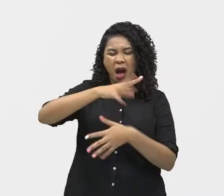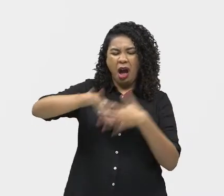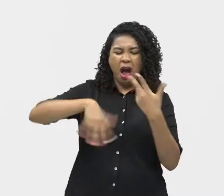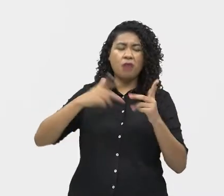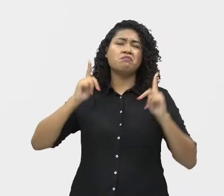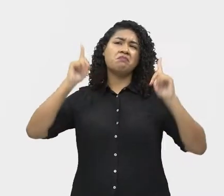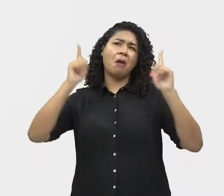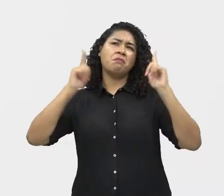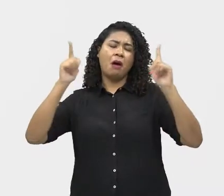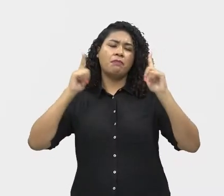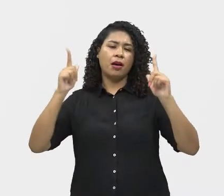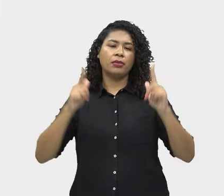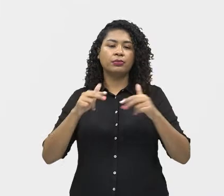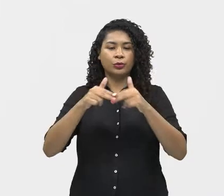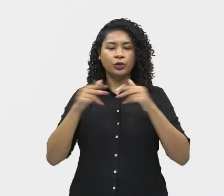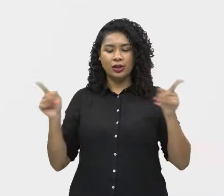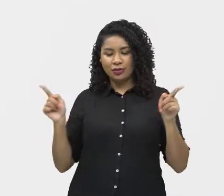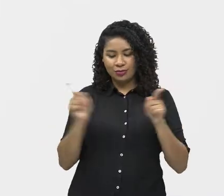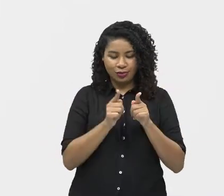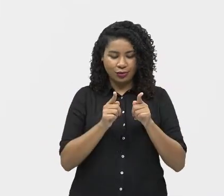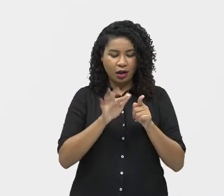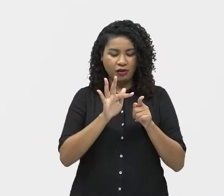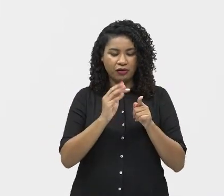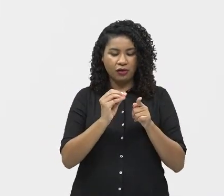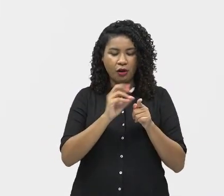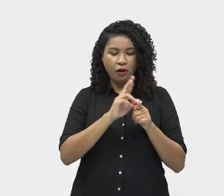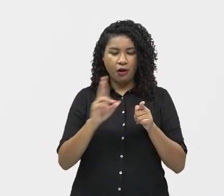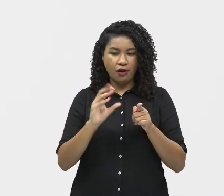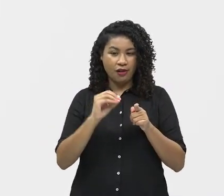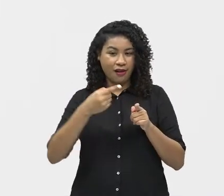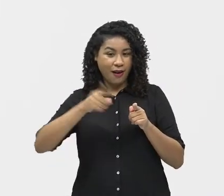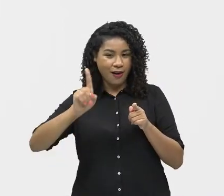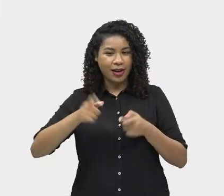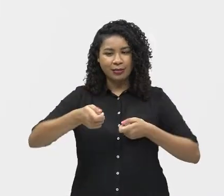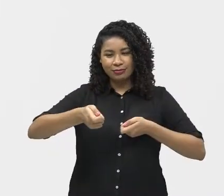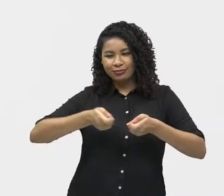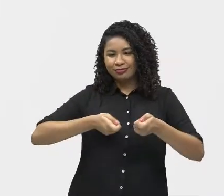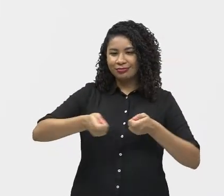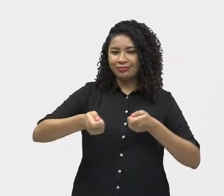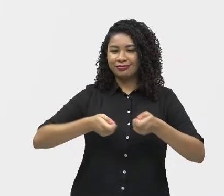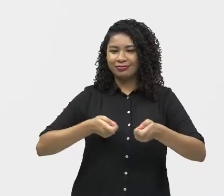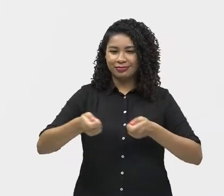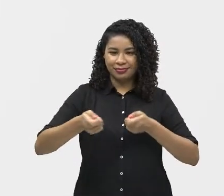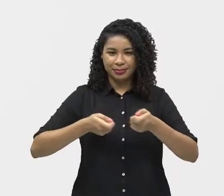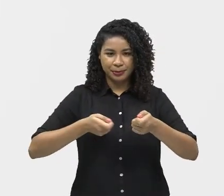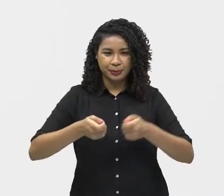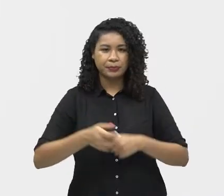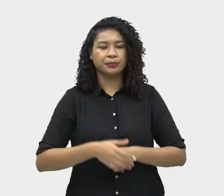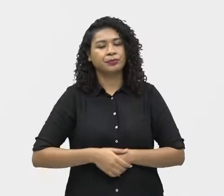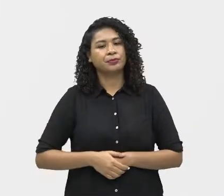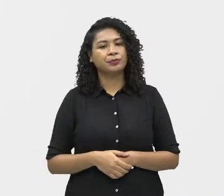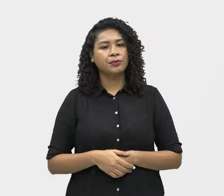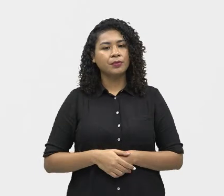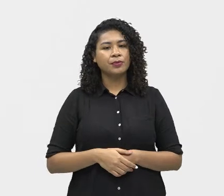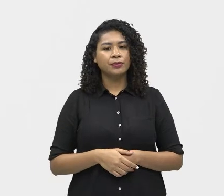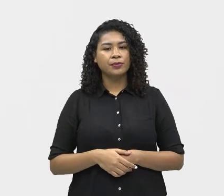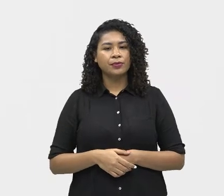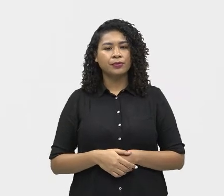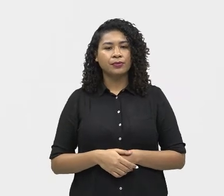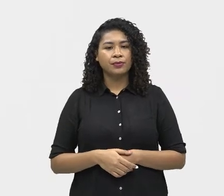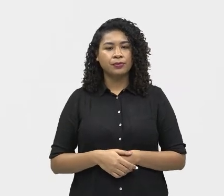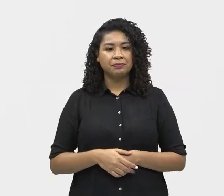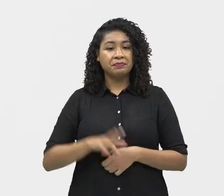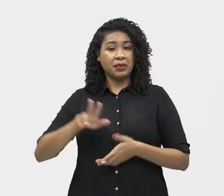dança de origem nordestina. Esta dança é acompanhada de música que possui o mesmo nome da dança.